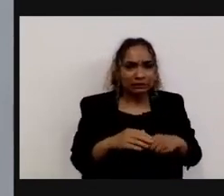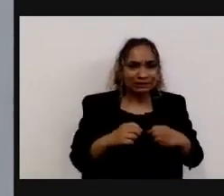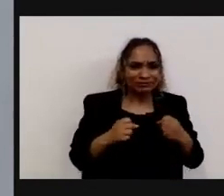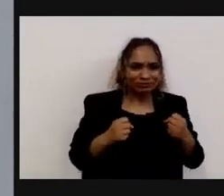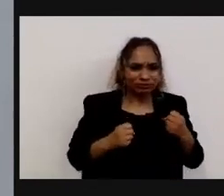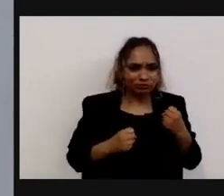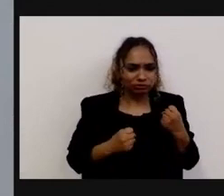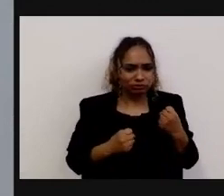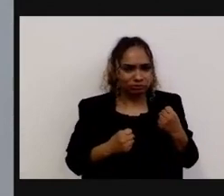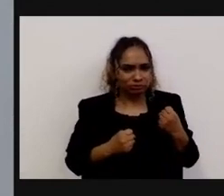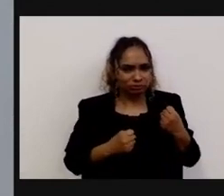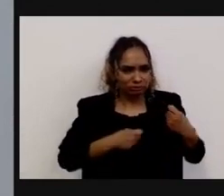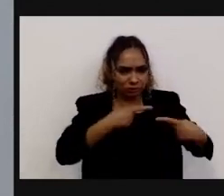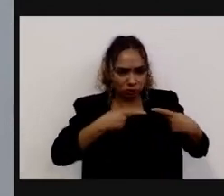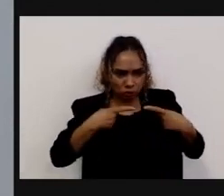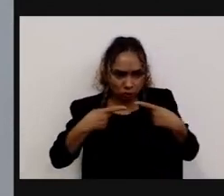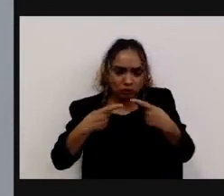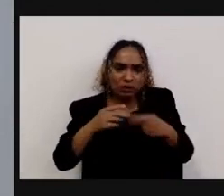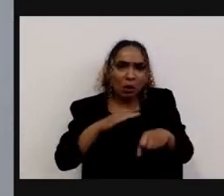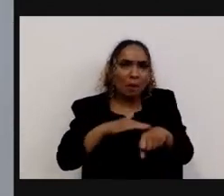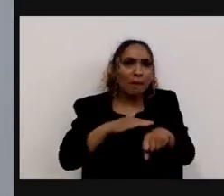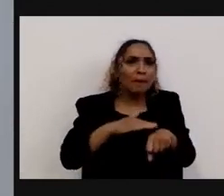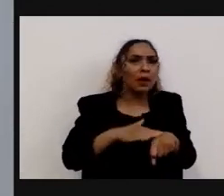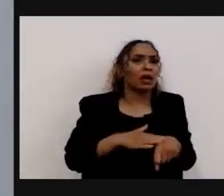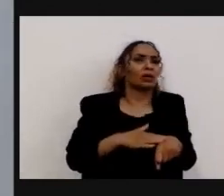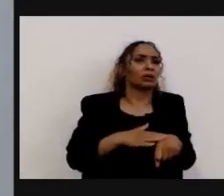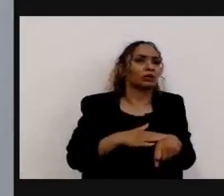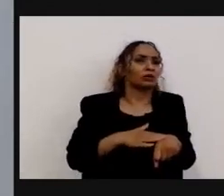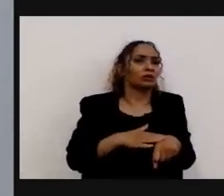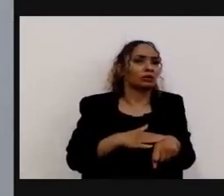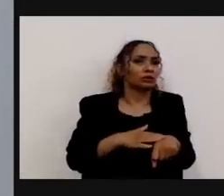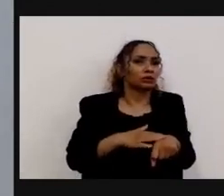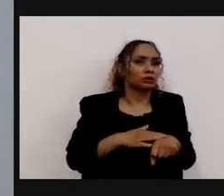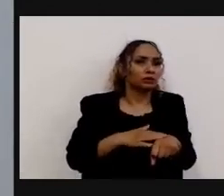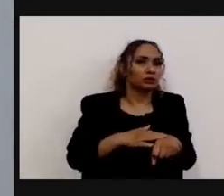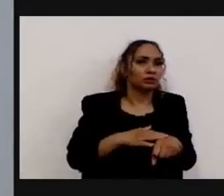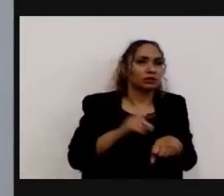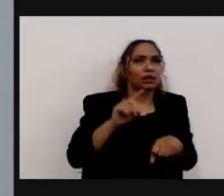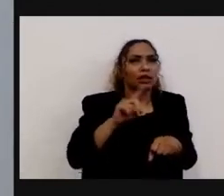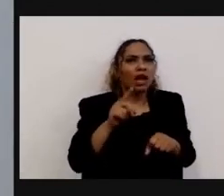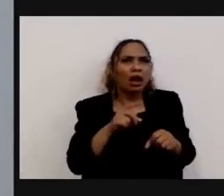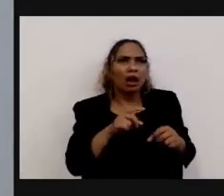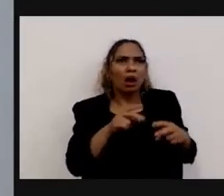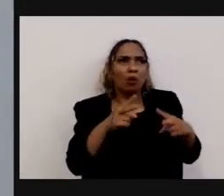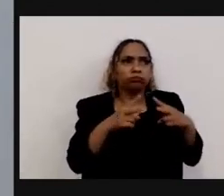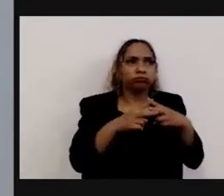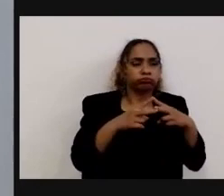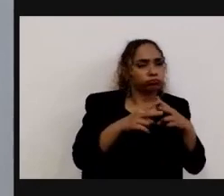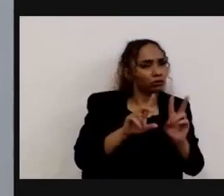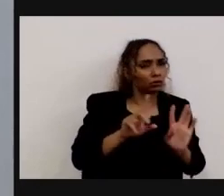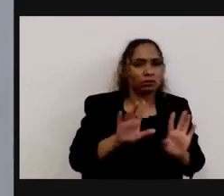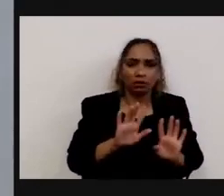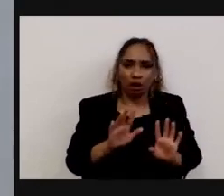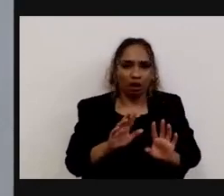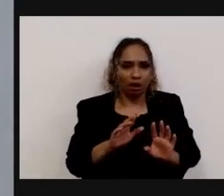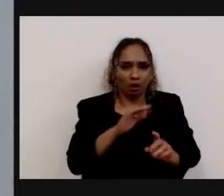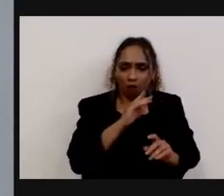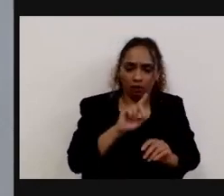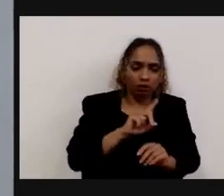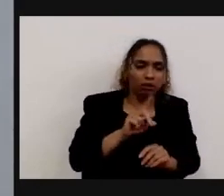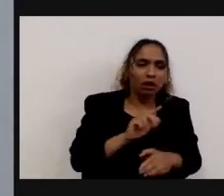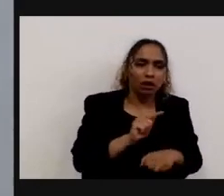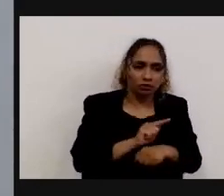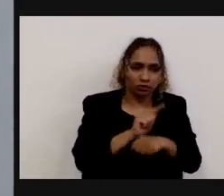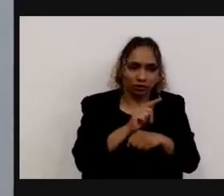conflito conflito só fazendo um parênteses não é algo necessariamente negativo tá bem gerenciado